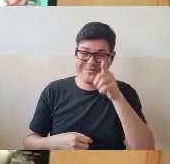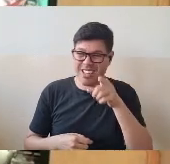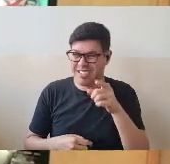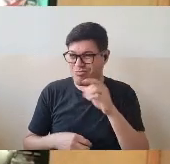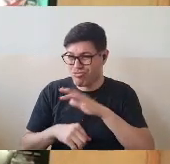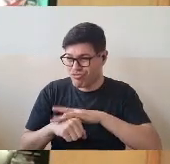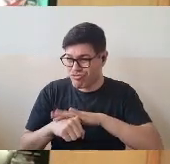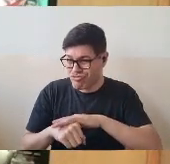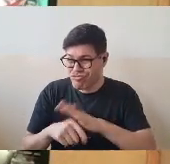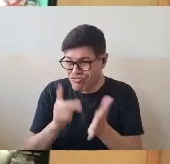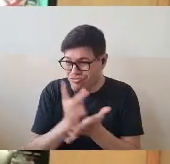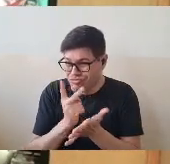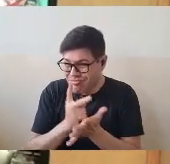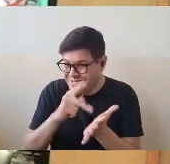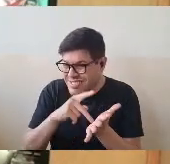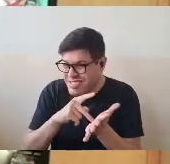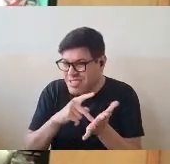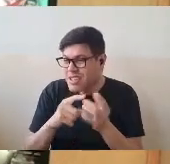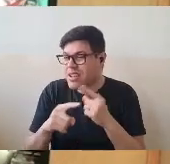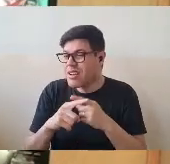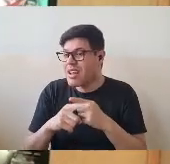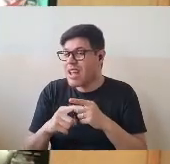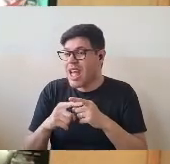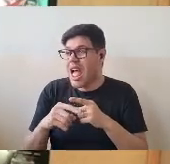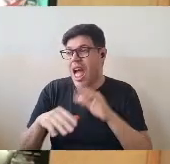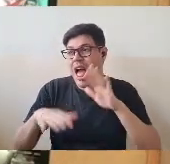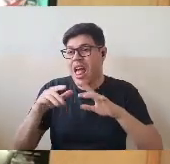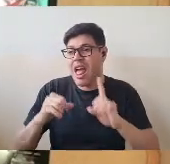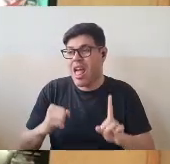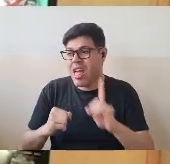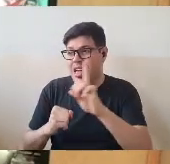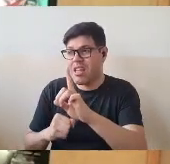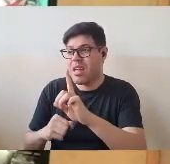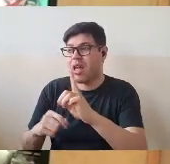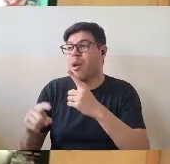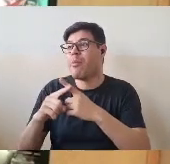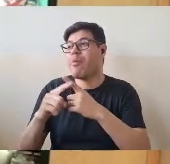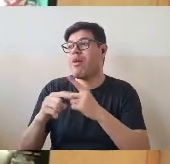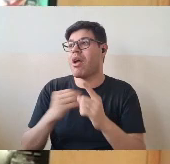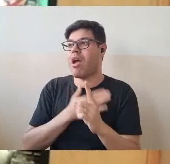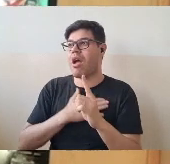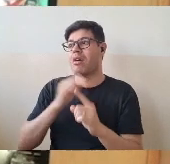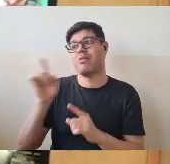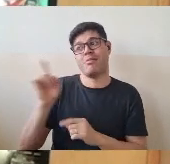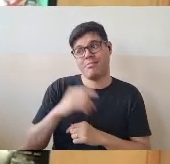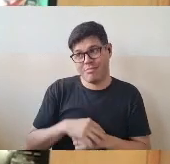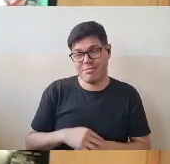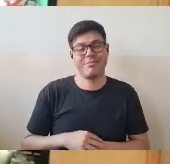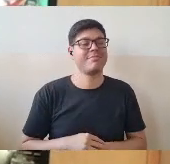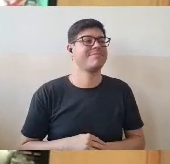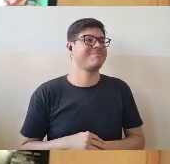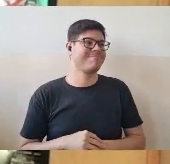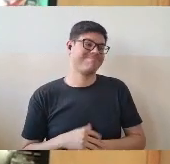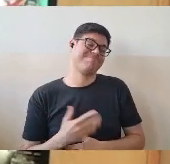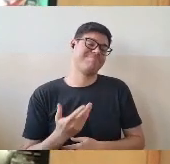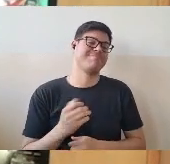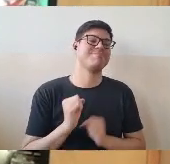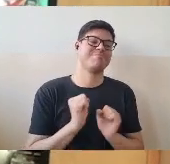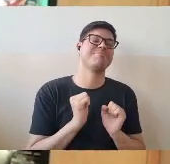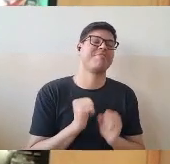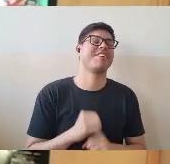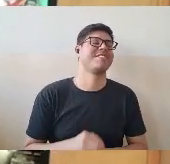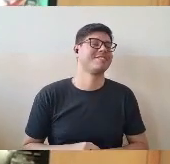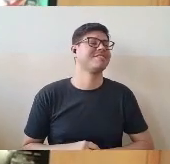maneira, você está entendendo? É raro isso aí, viu? Isso, e já tive Seu caso de psicológico pai. legal. De vez em quando aparece, né? Eu